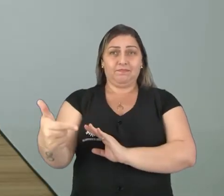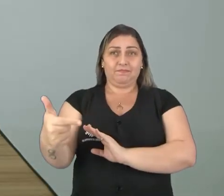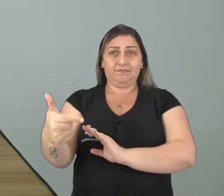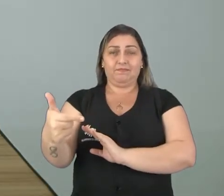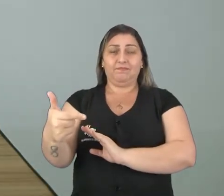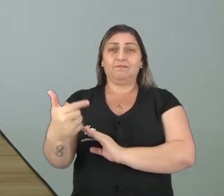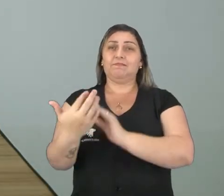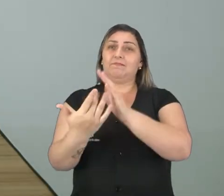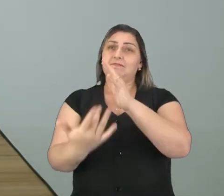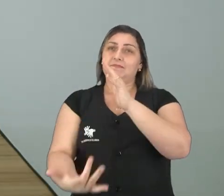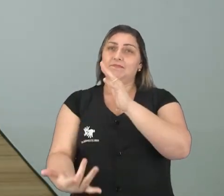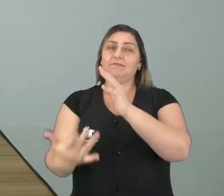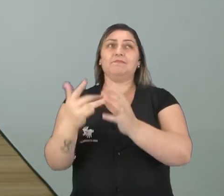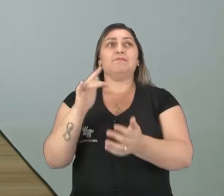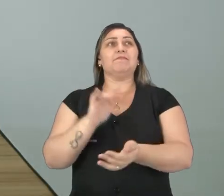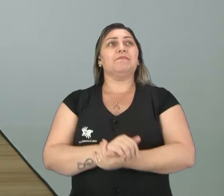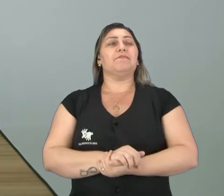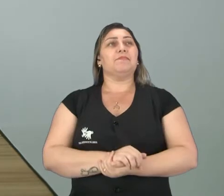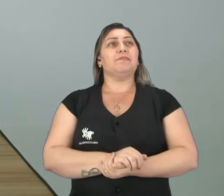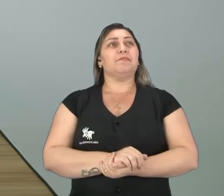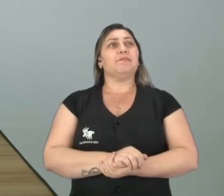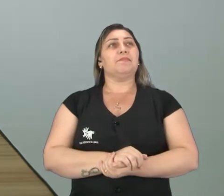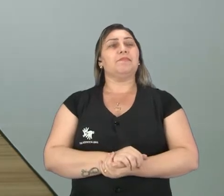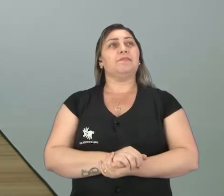mais vazamentos. Muito bem.